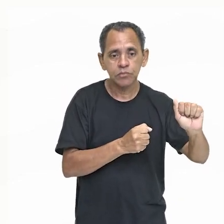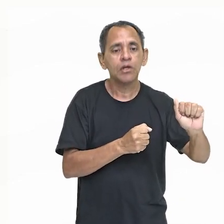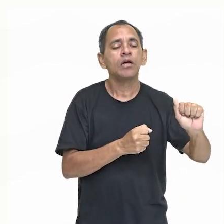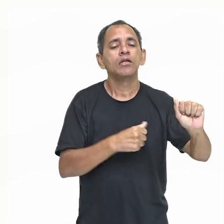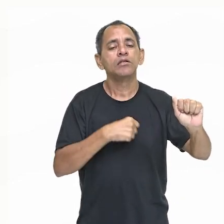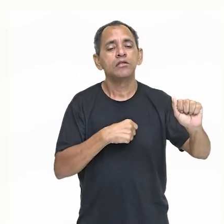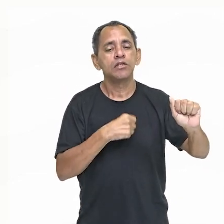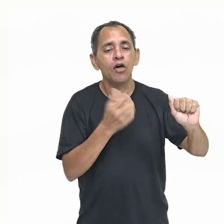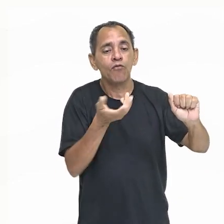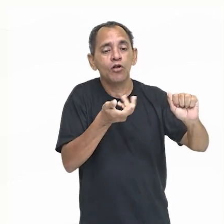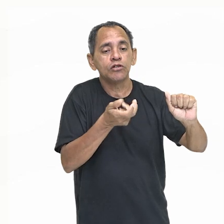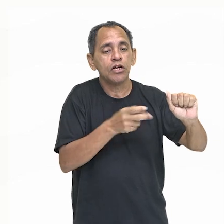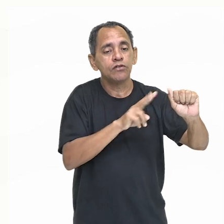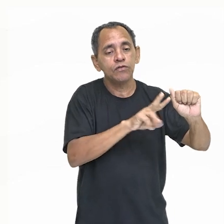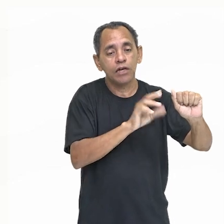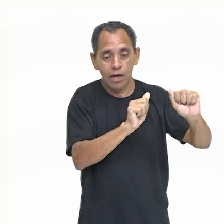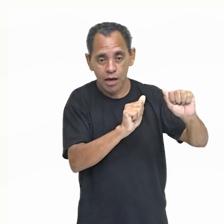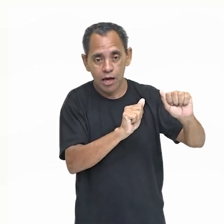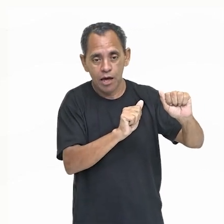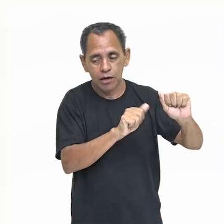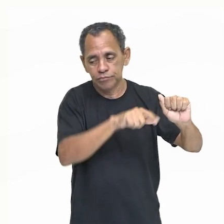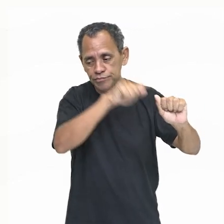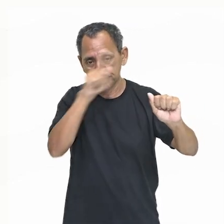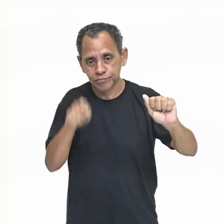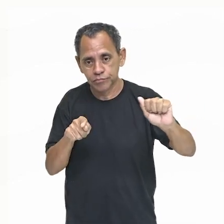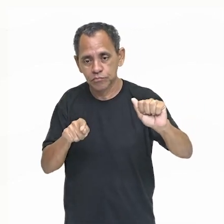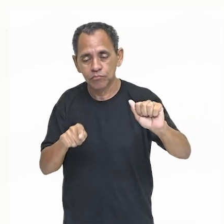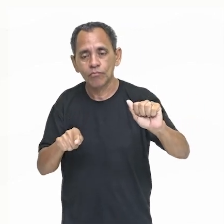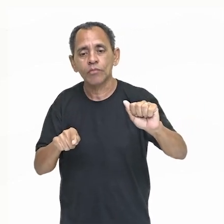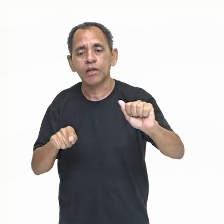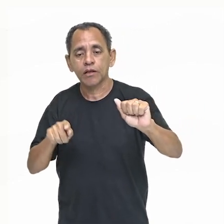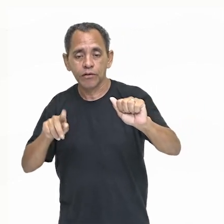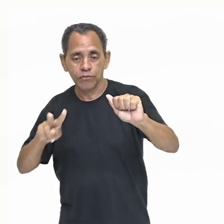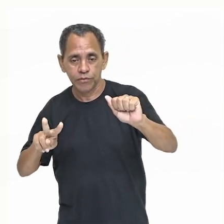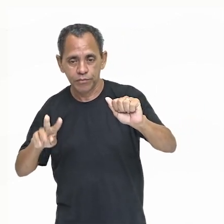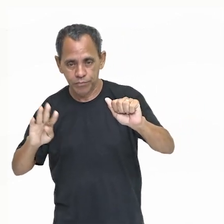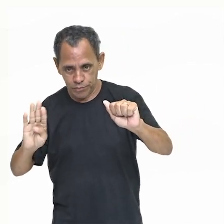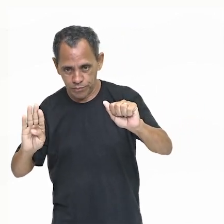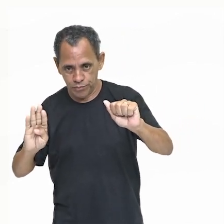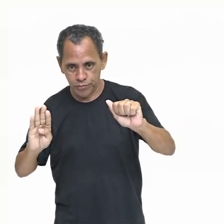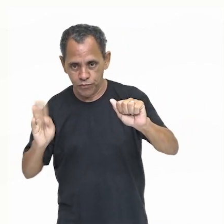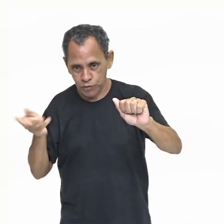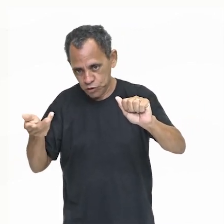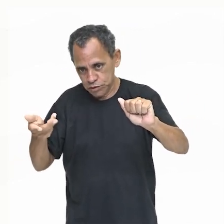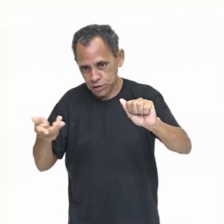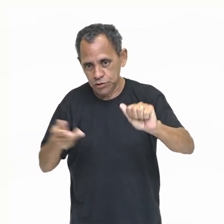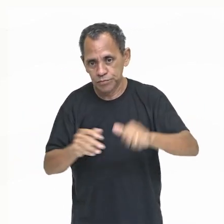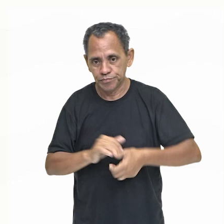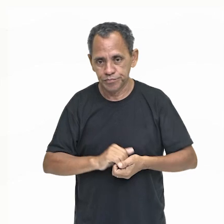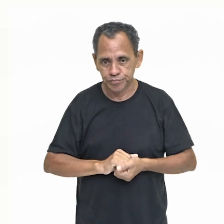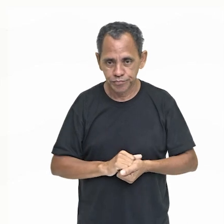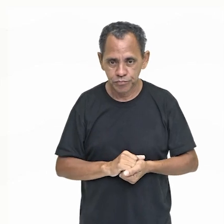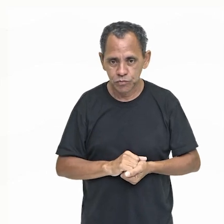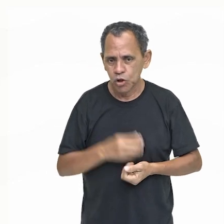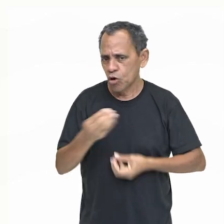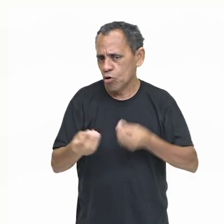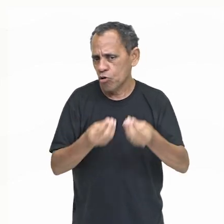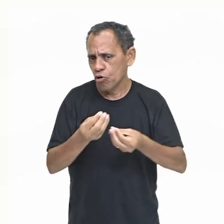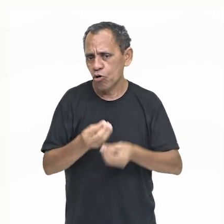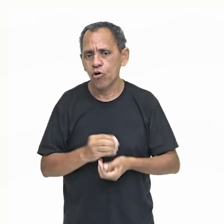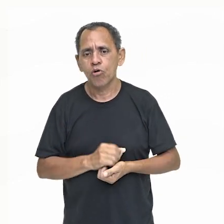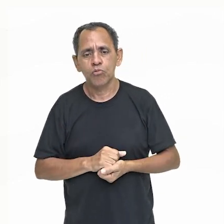va enquanto o veículo B tem velocidade VB E aí Como a energia